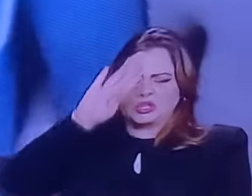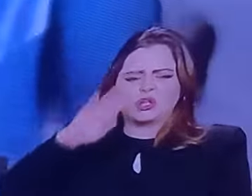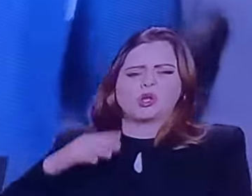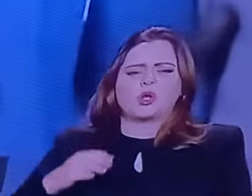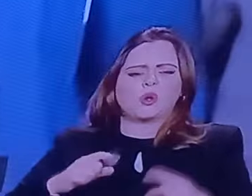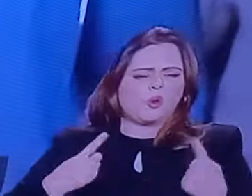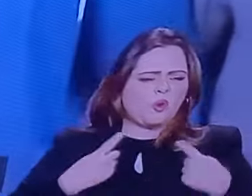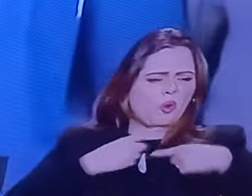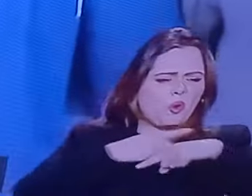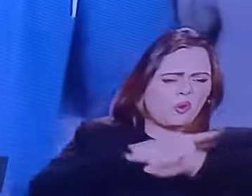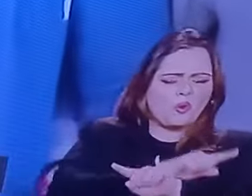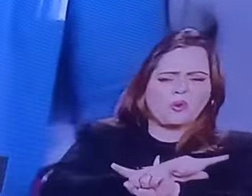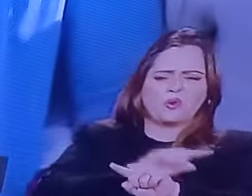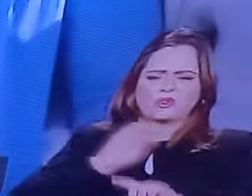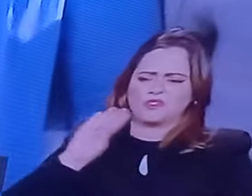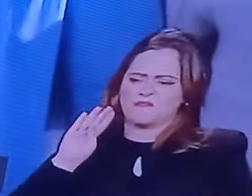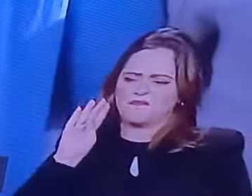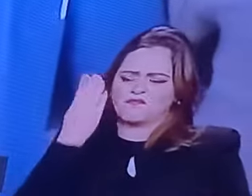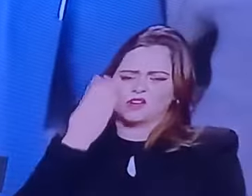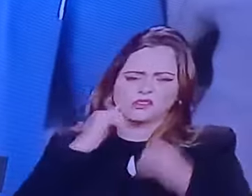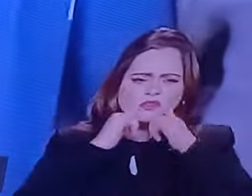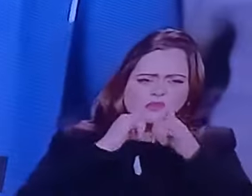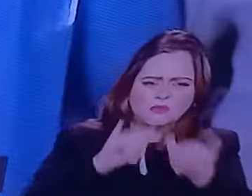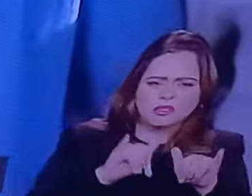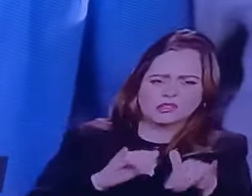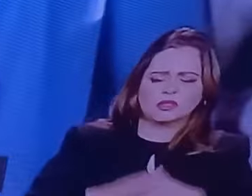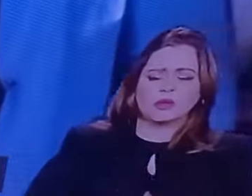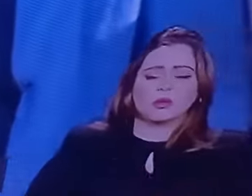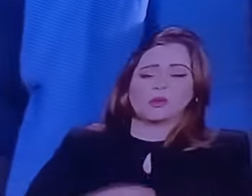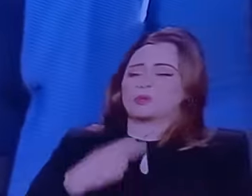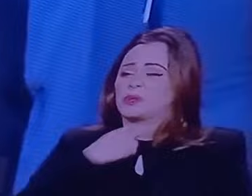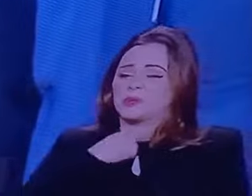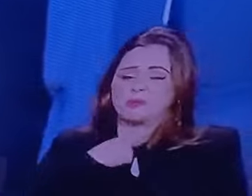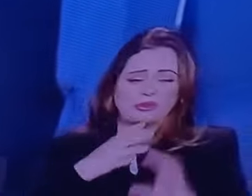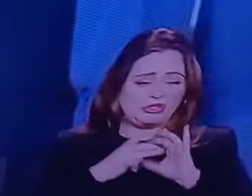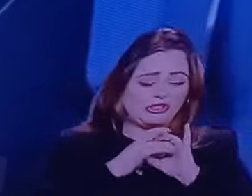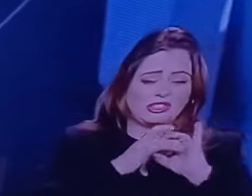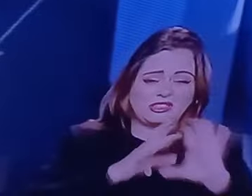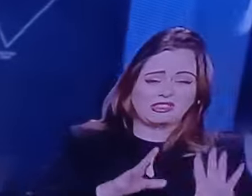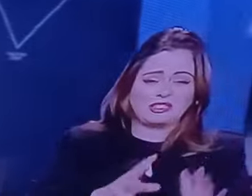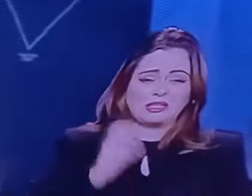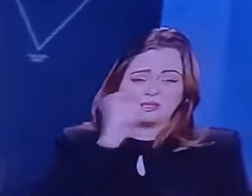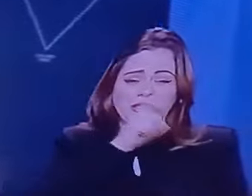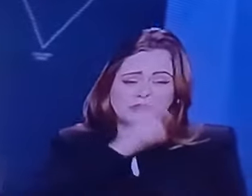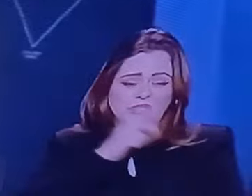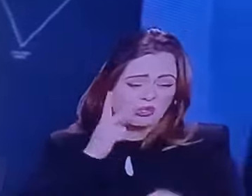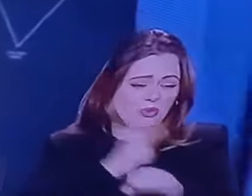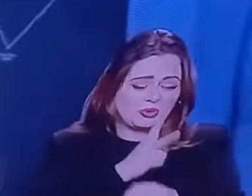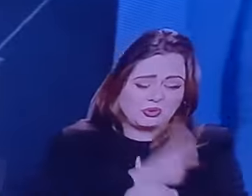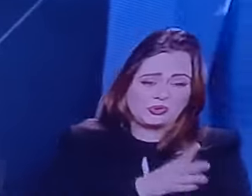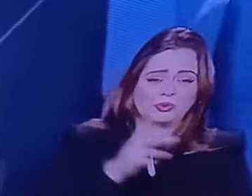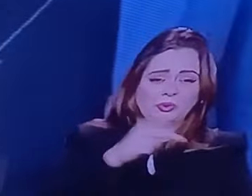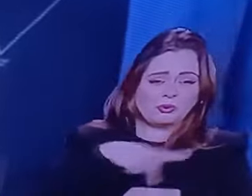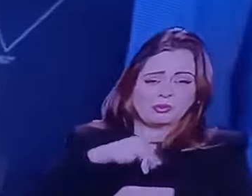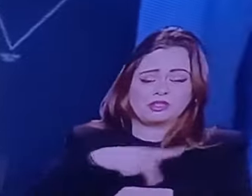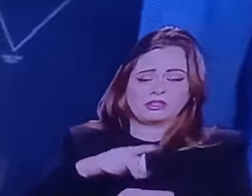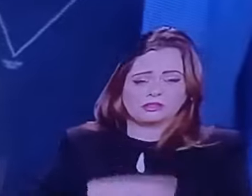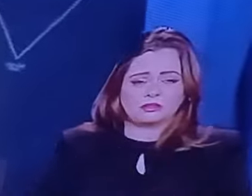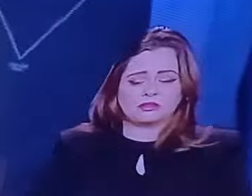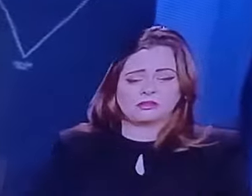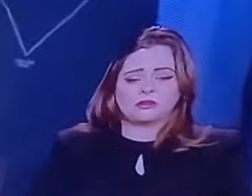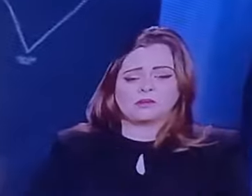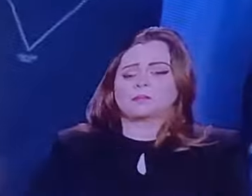A gente não pode permitir que a mentira continue prevalecendo nesse país. Cada companheiro que tem um